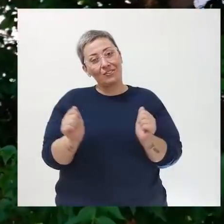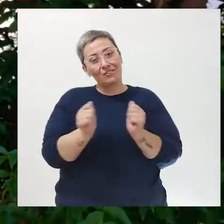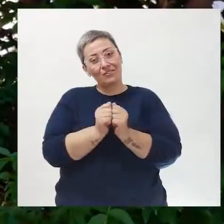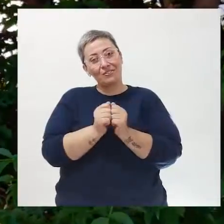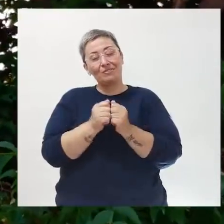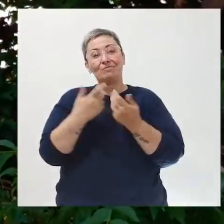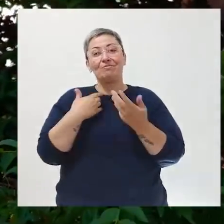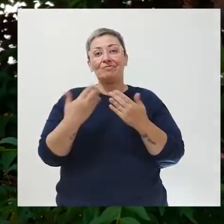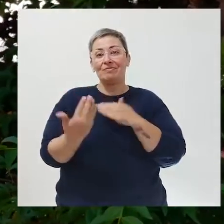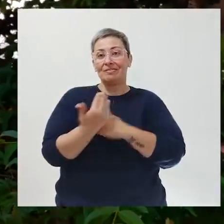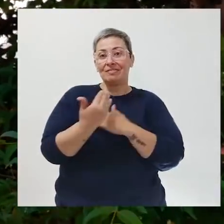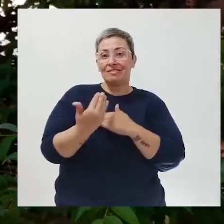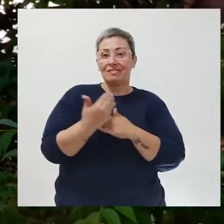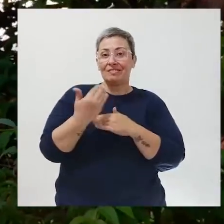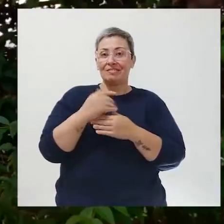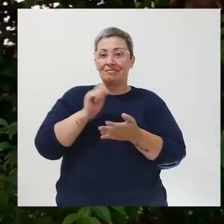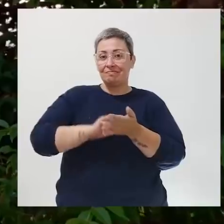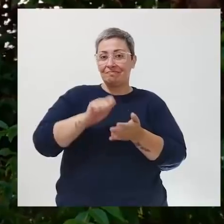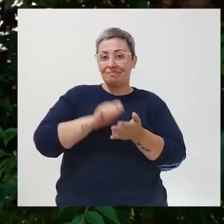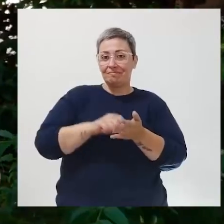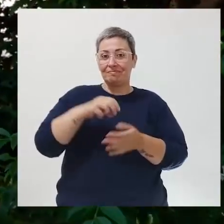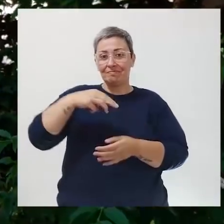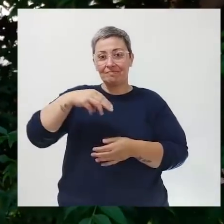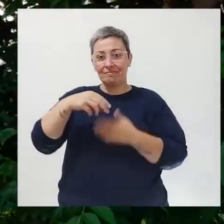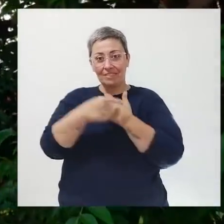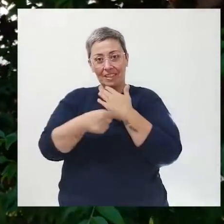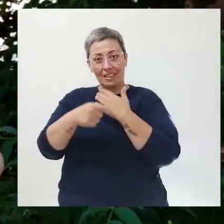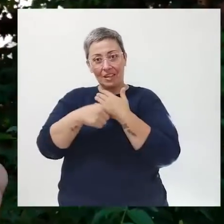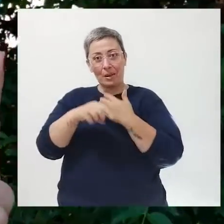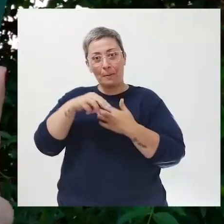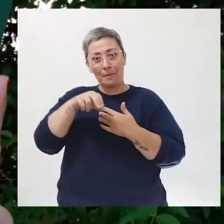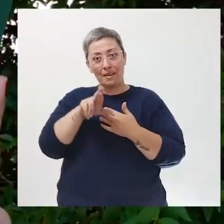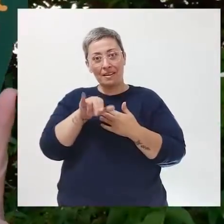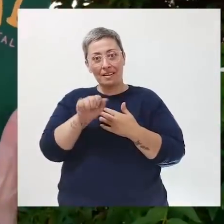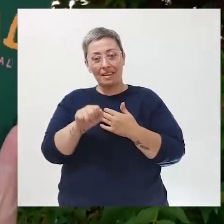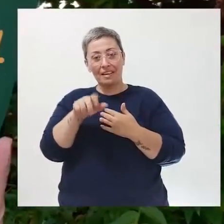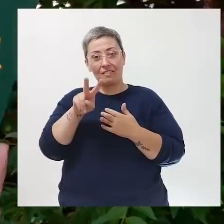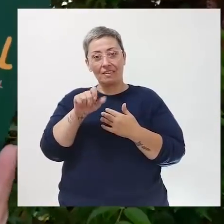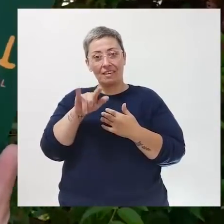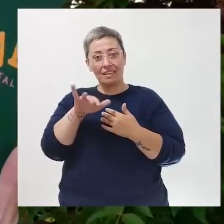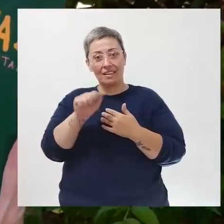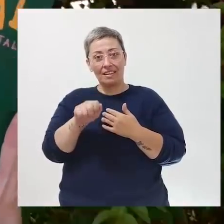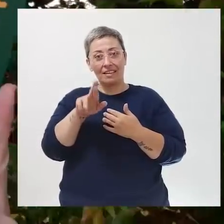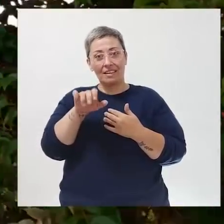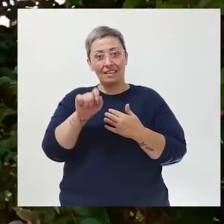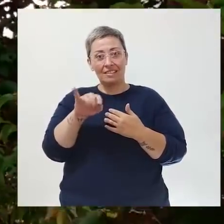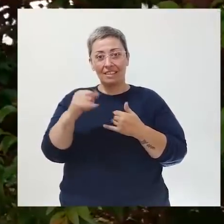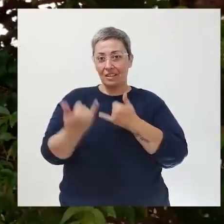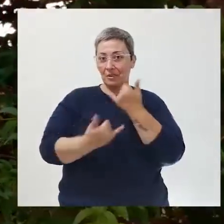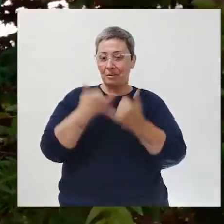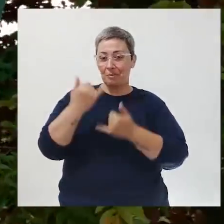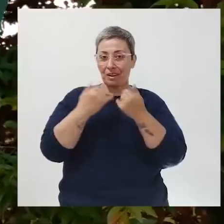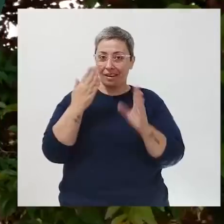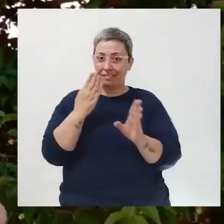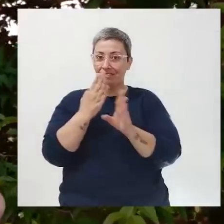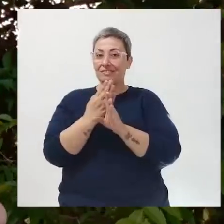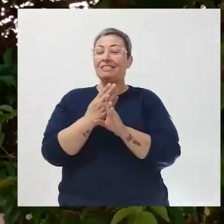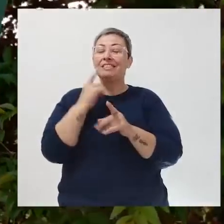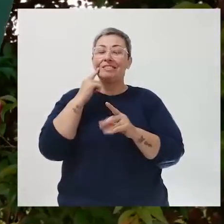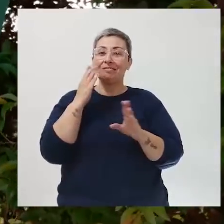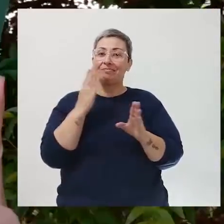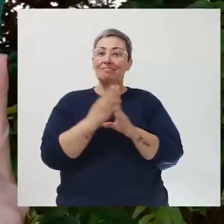com a ajuda da escritora Maria Valéria Rezende, vamos brincar de encontrar,